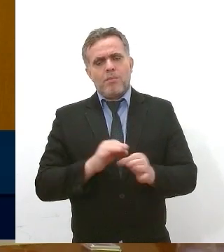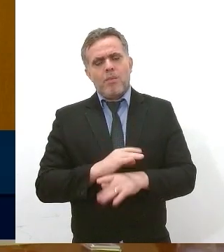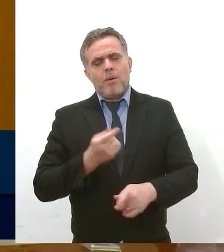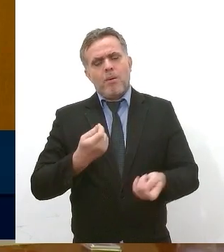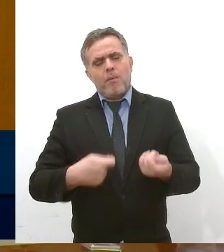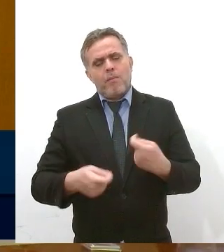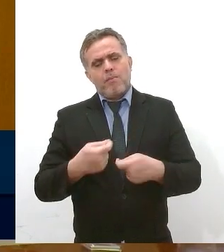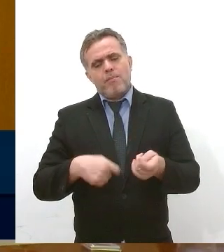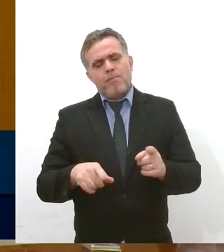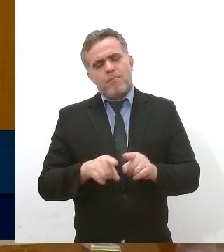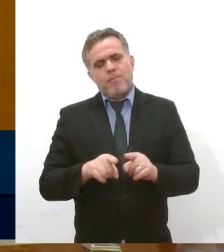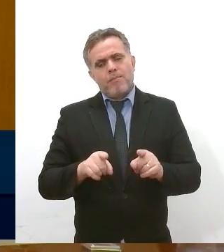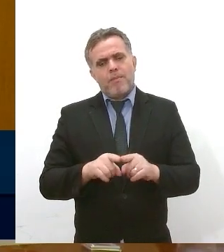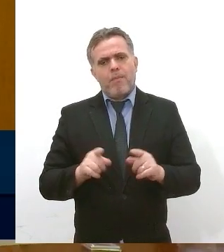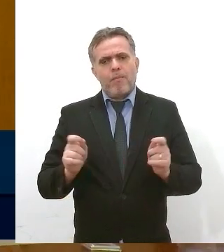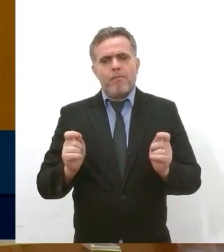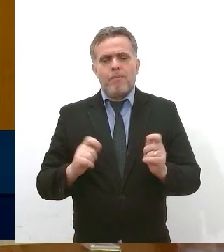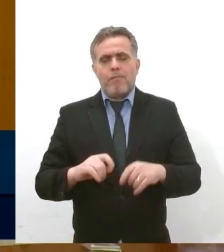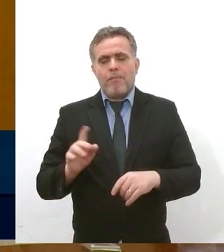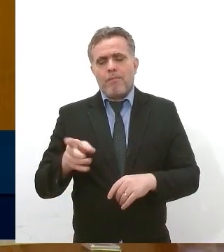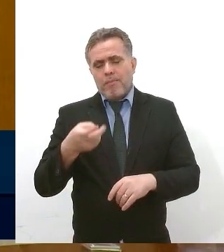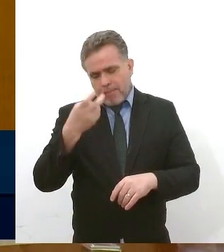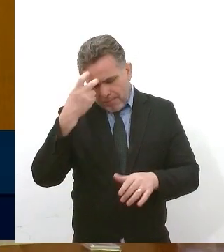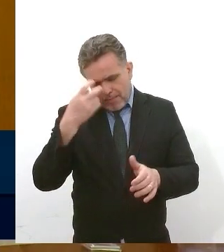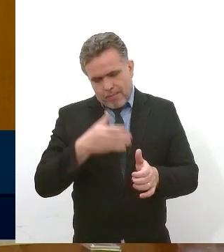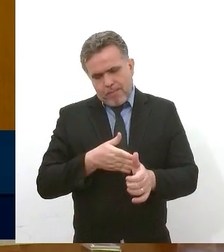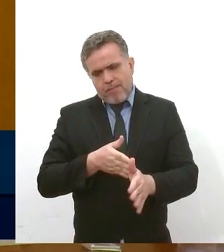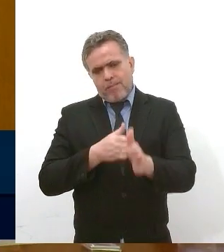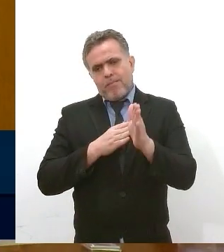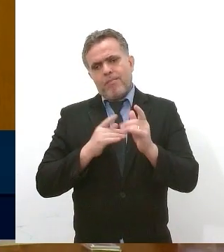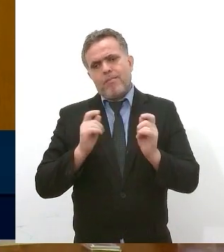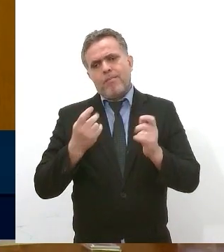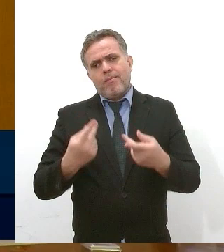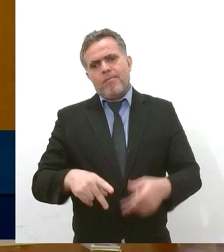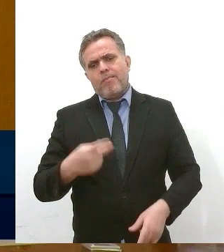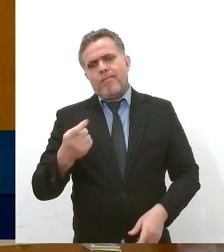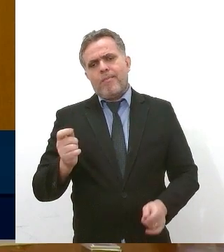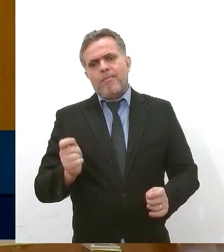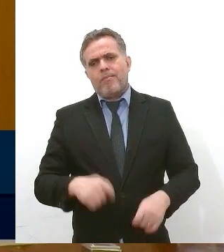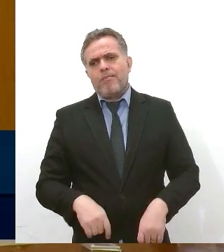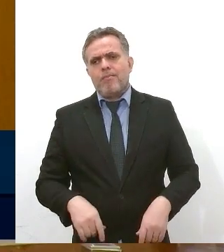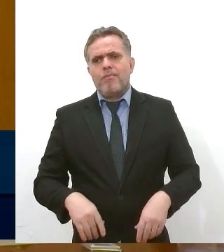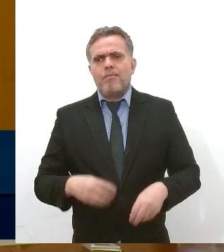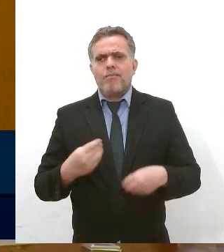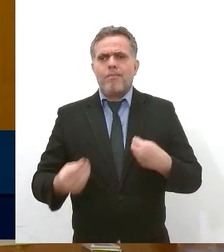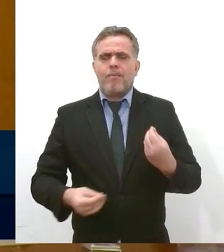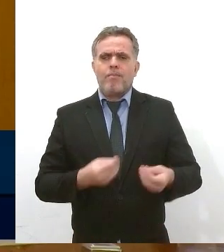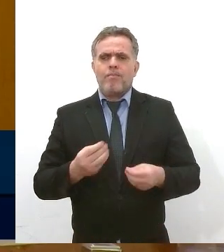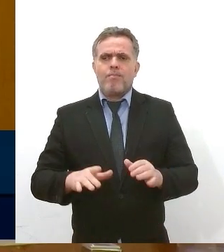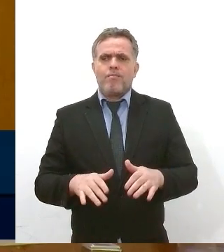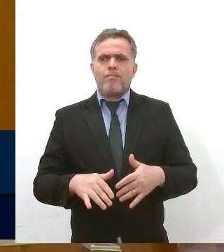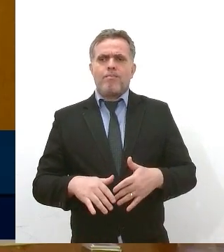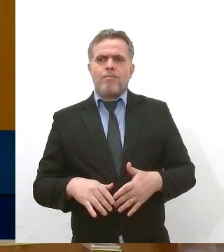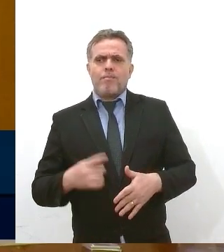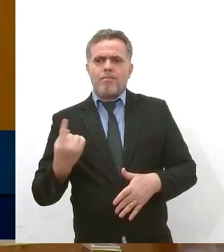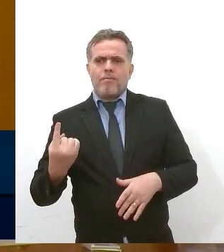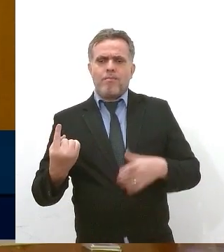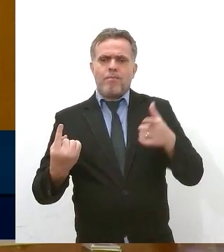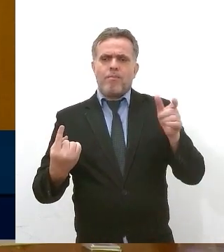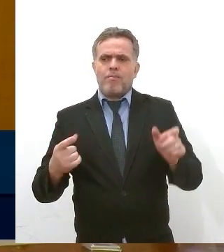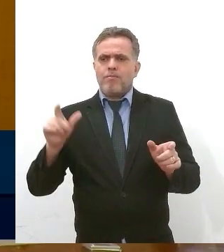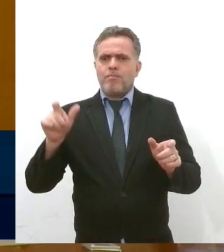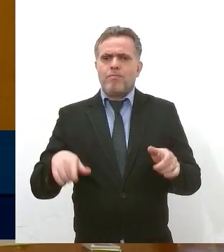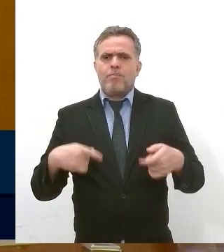cultural e turístico de Sergipe precisam caminhar juntos, pois um depende do outro, e é uma função dos organismos